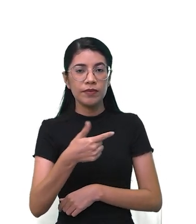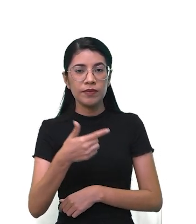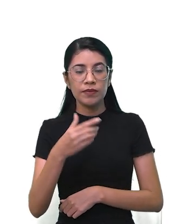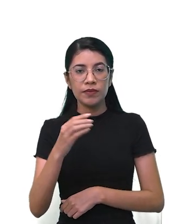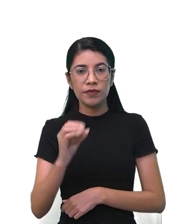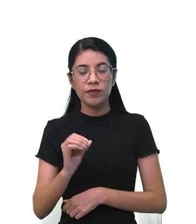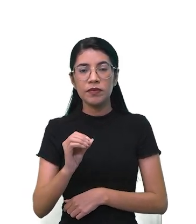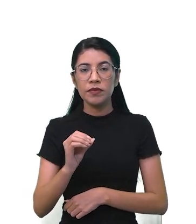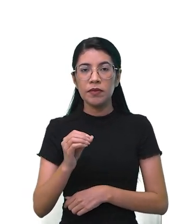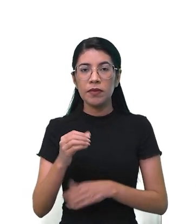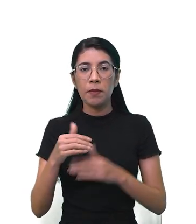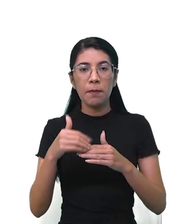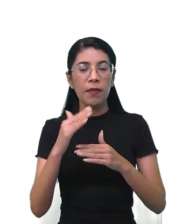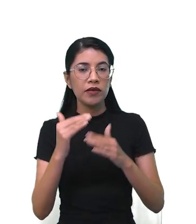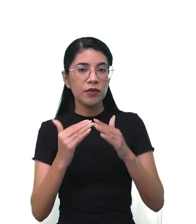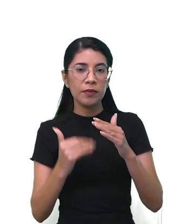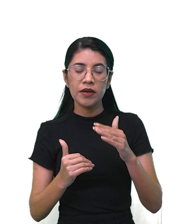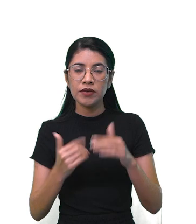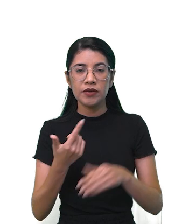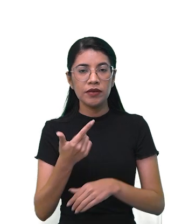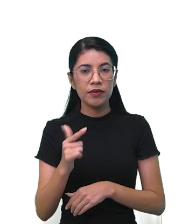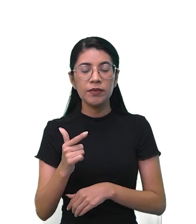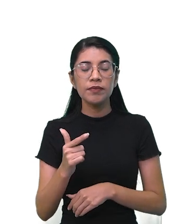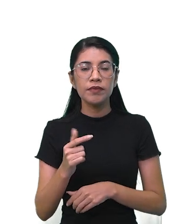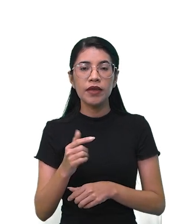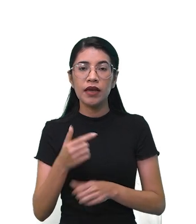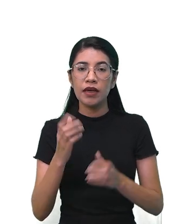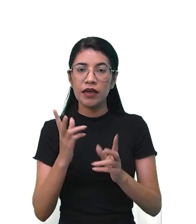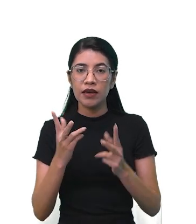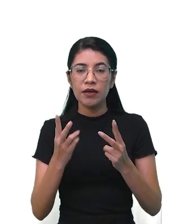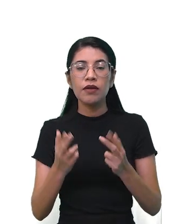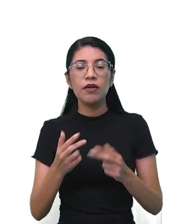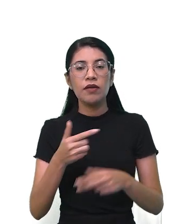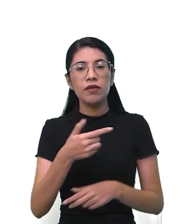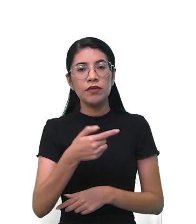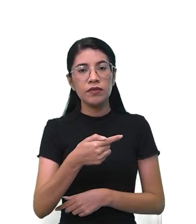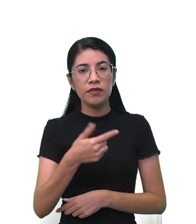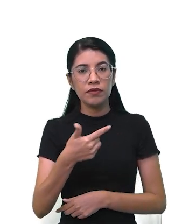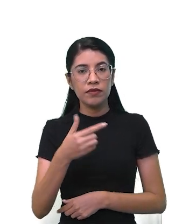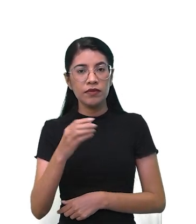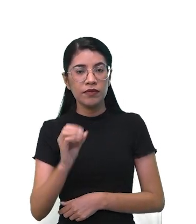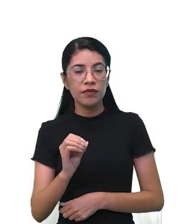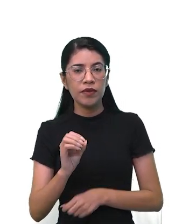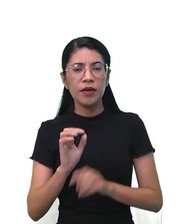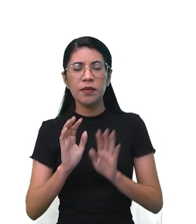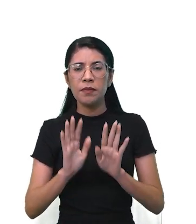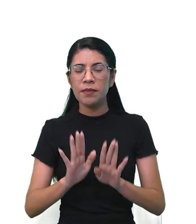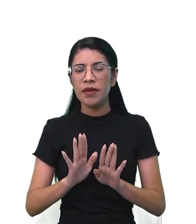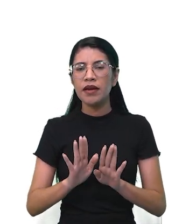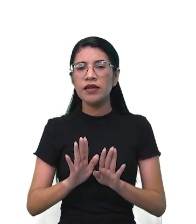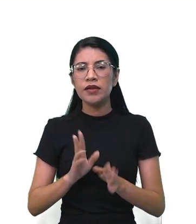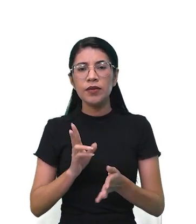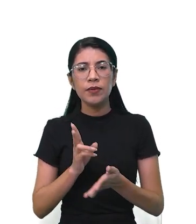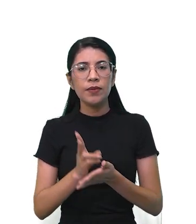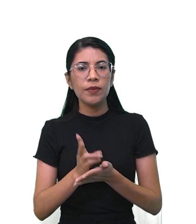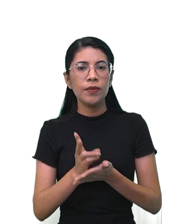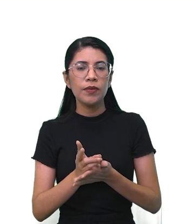graus, nem mais nem menos. Tudo bem? Beleza, professor, mas eu continuo